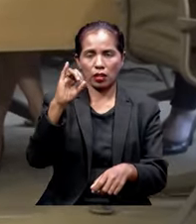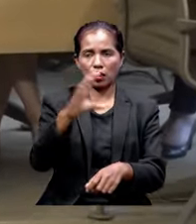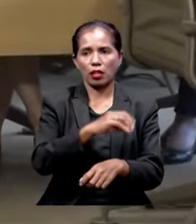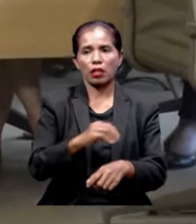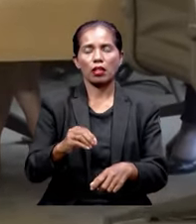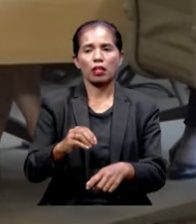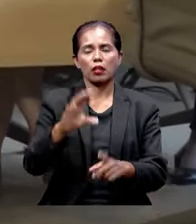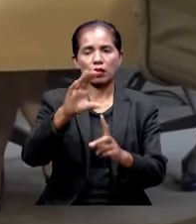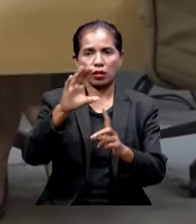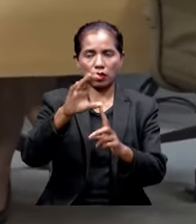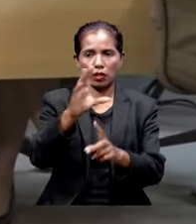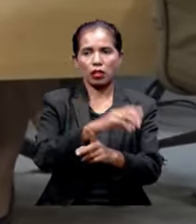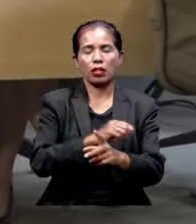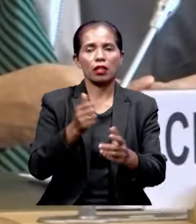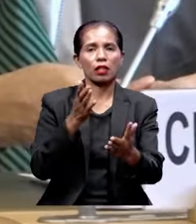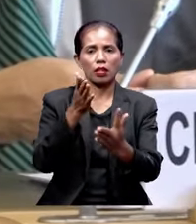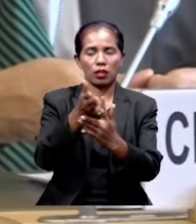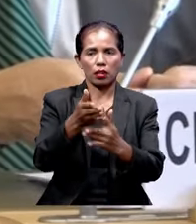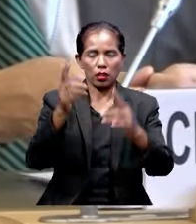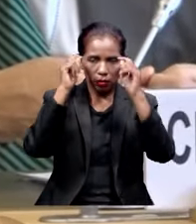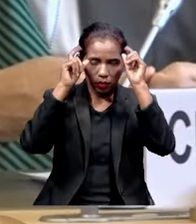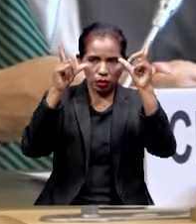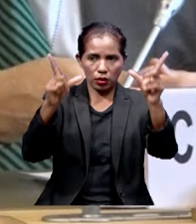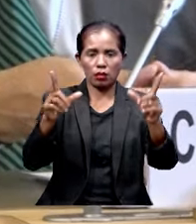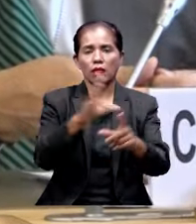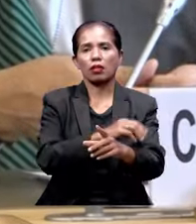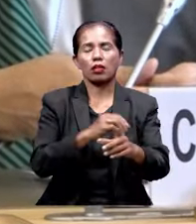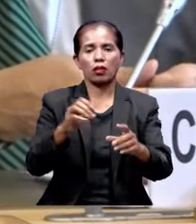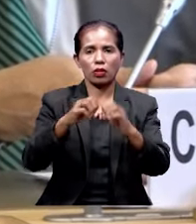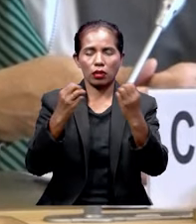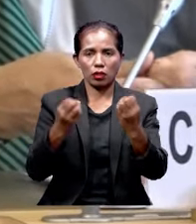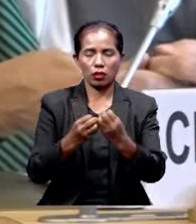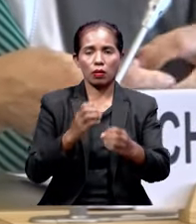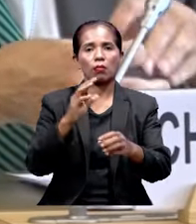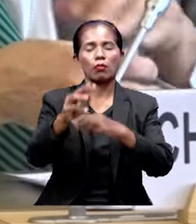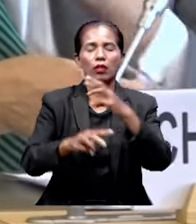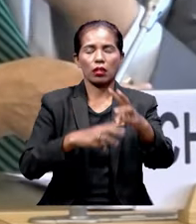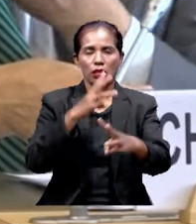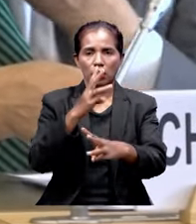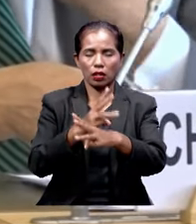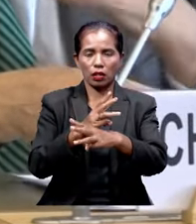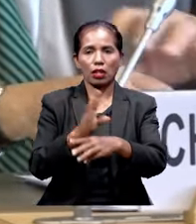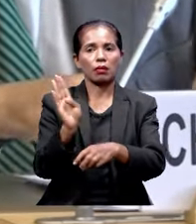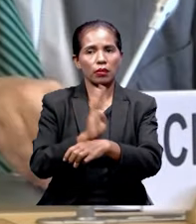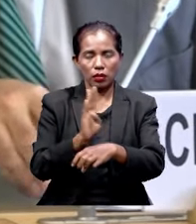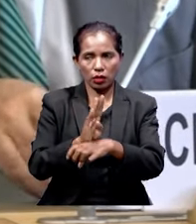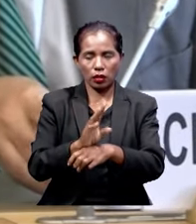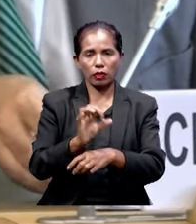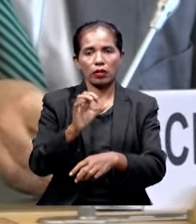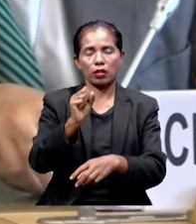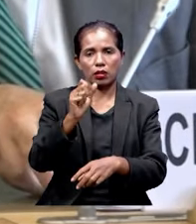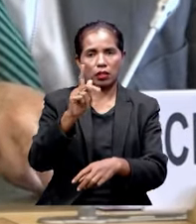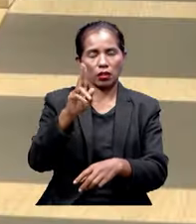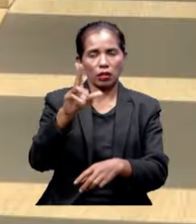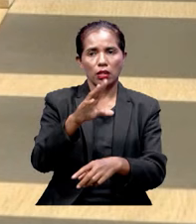atual Chefe Negociador Adesão Timor-Leste NIAN, da Organização Mundial Comércio, Francisco Calbo Adilai, acompanhado